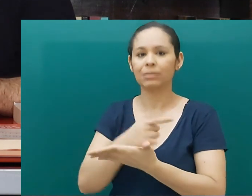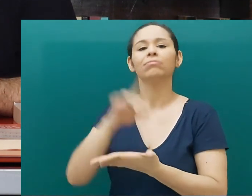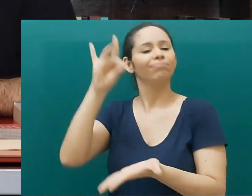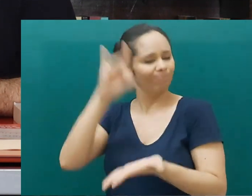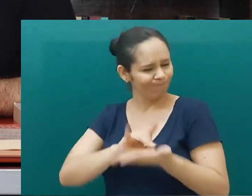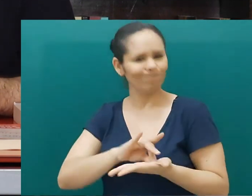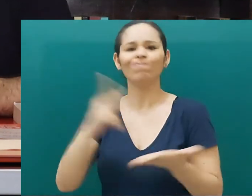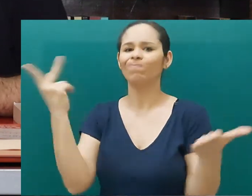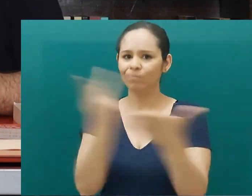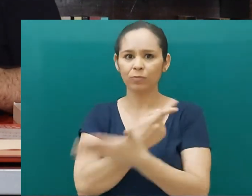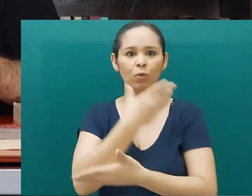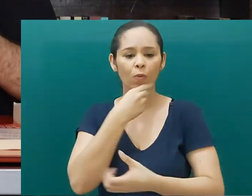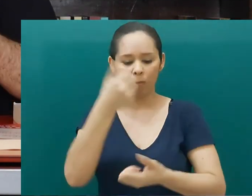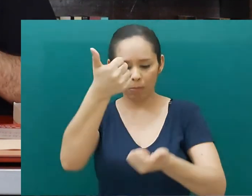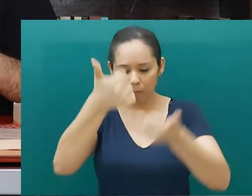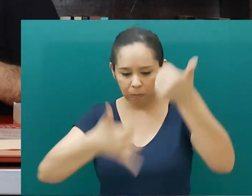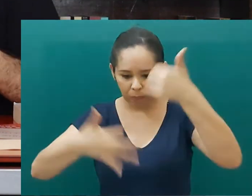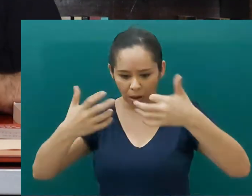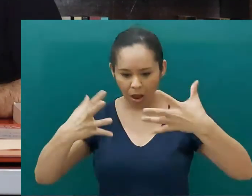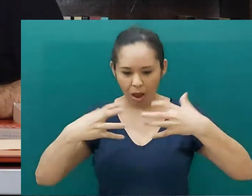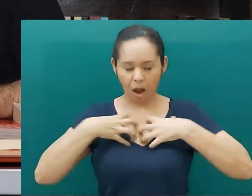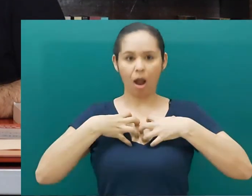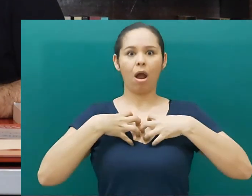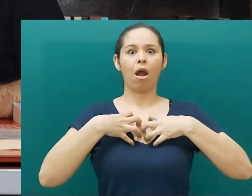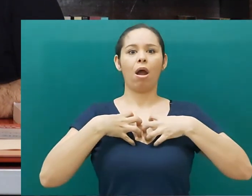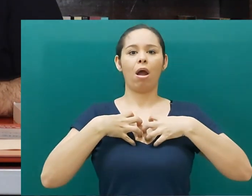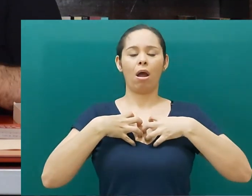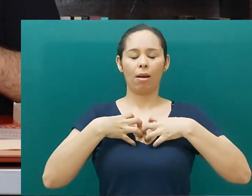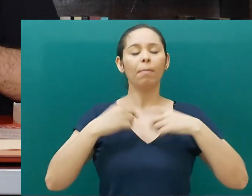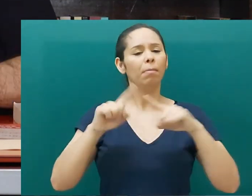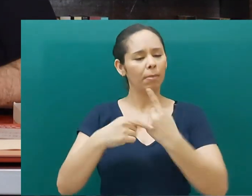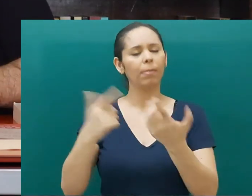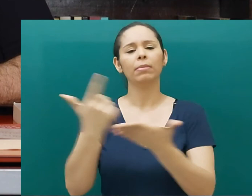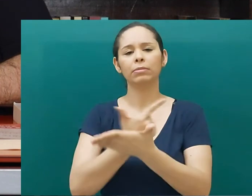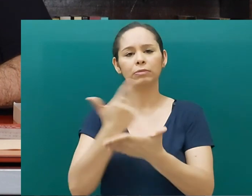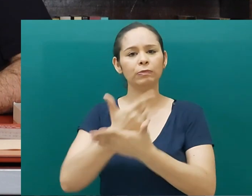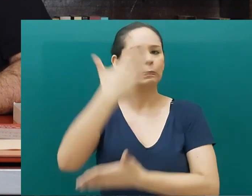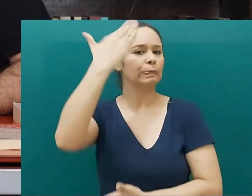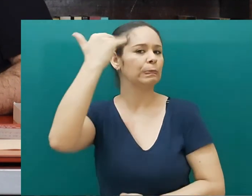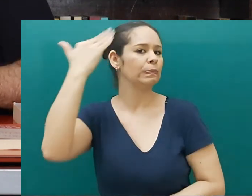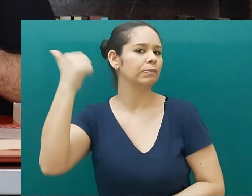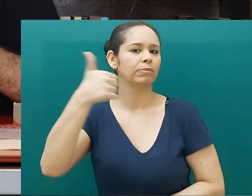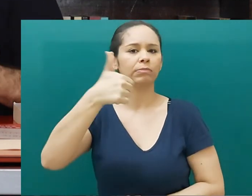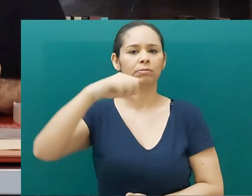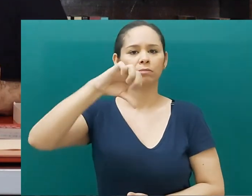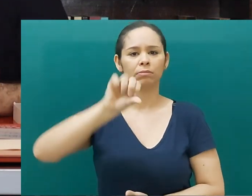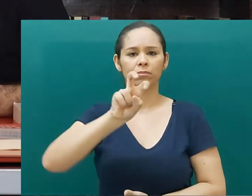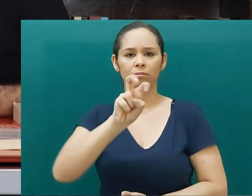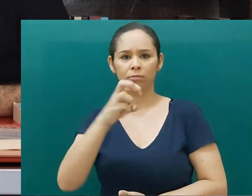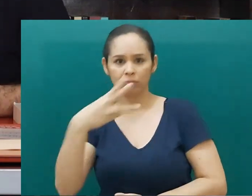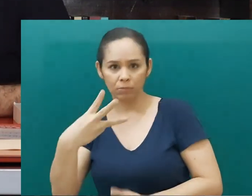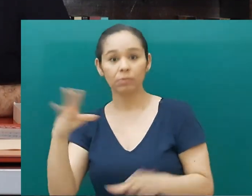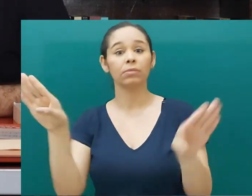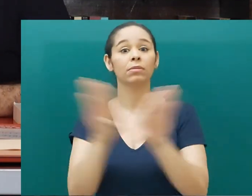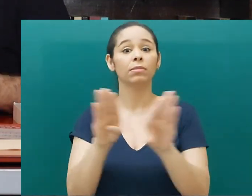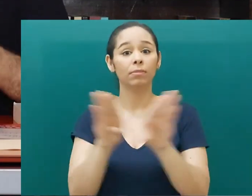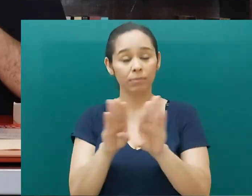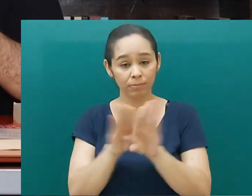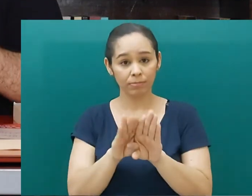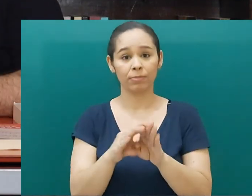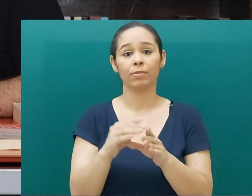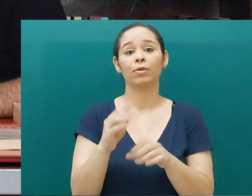né, no texto. E como esse livro fez muito sucesso, em 1973 foi lançado um filme